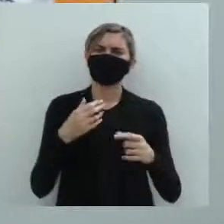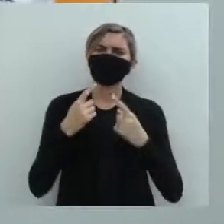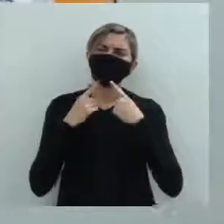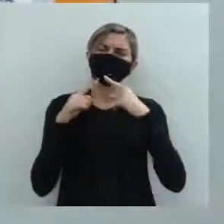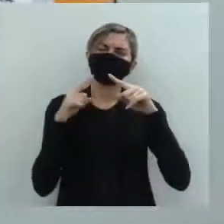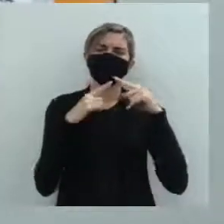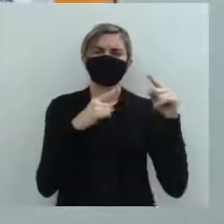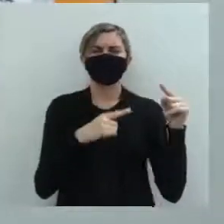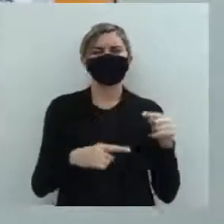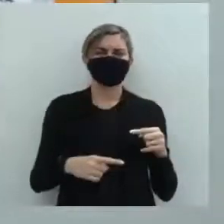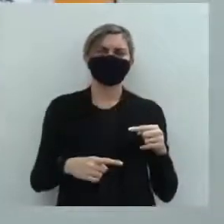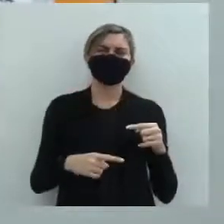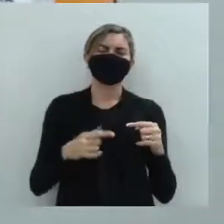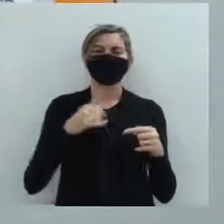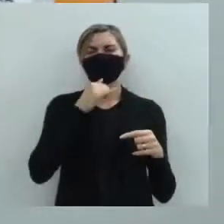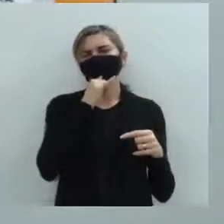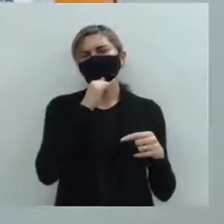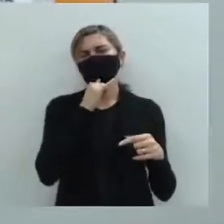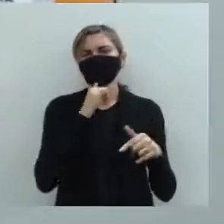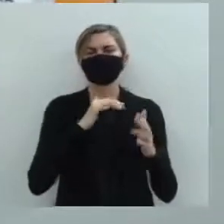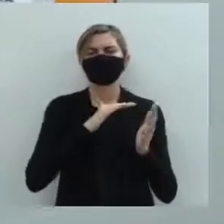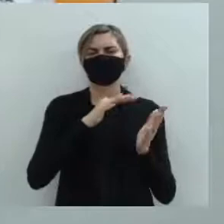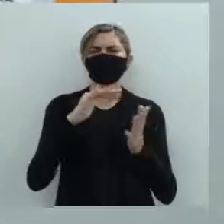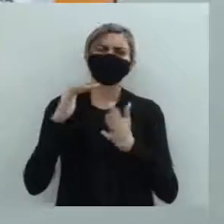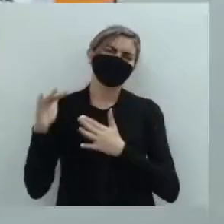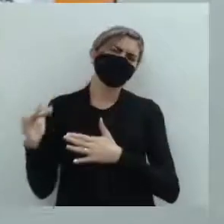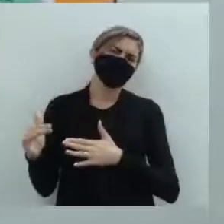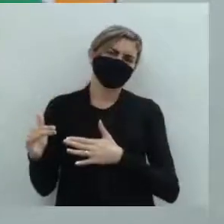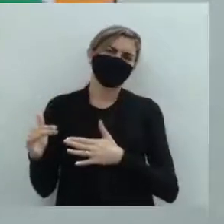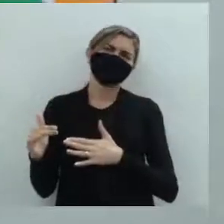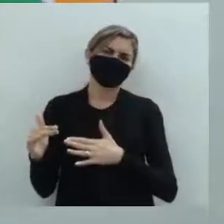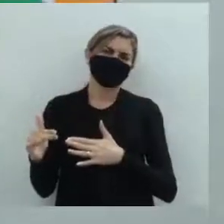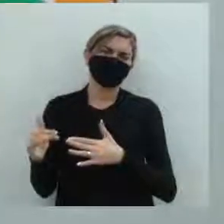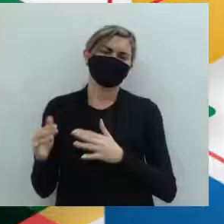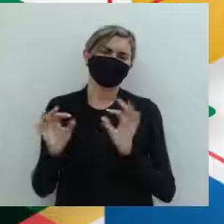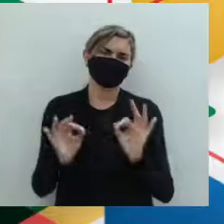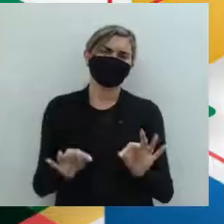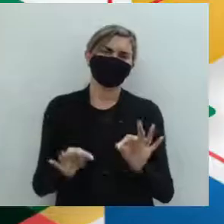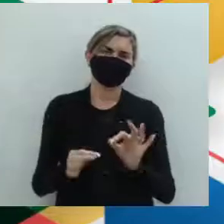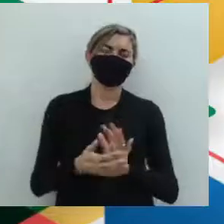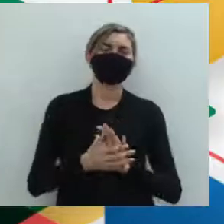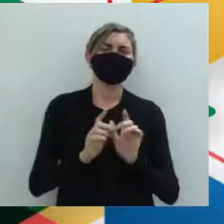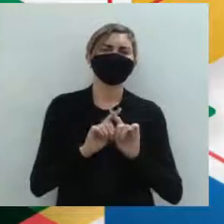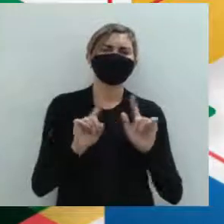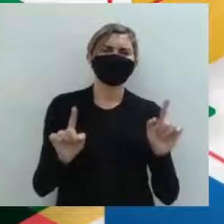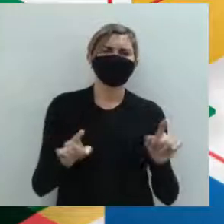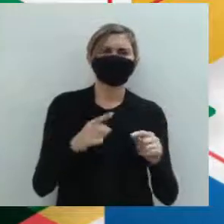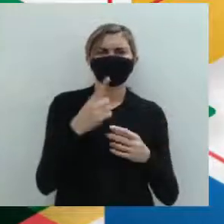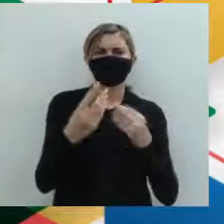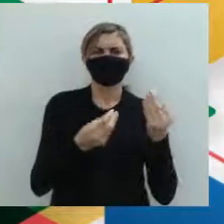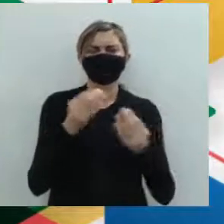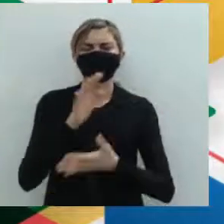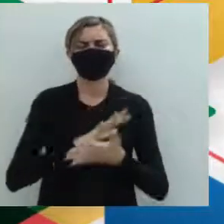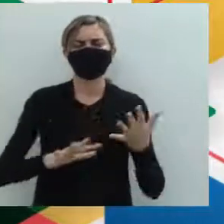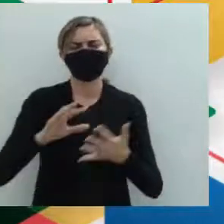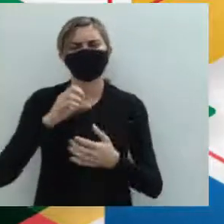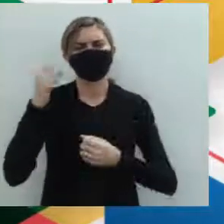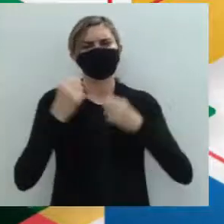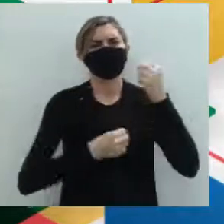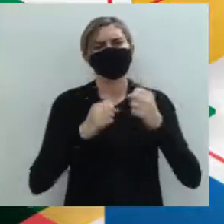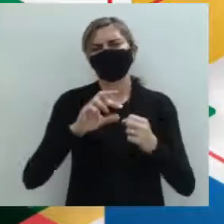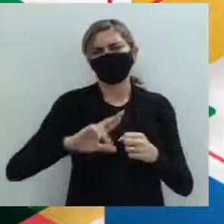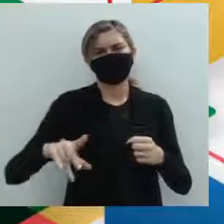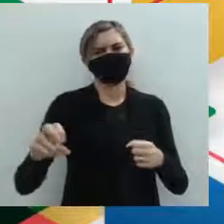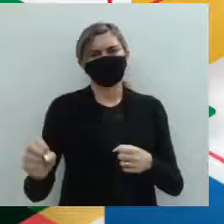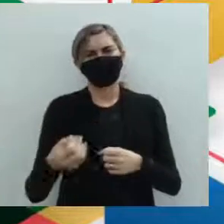e as reclamações, por exemplo, dos entregadores e entregadoras, tá certo? Mas assim como na Revolução Industrial, porque isso não é